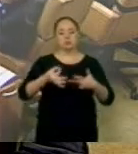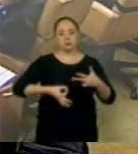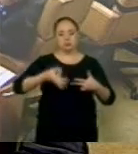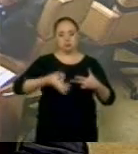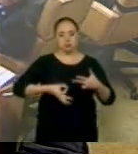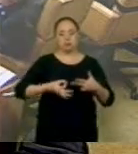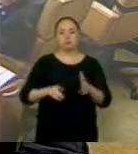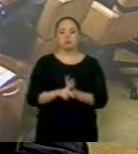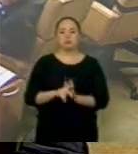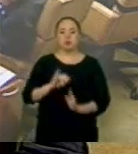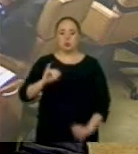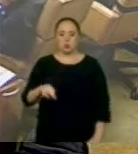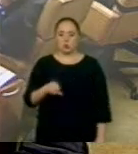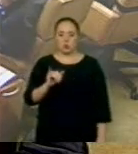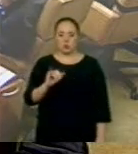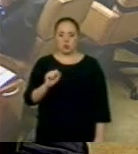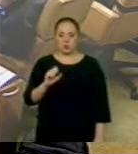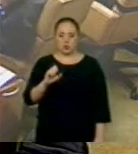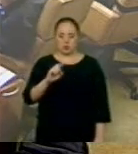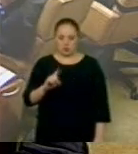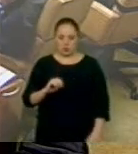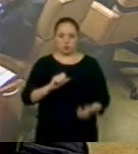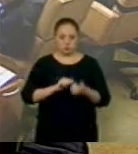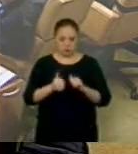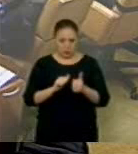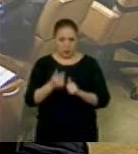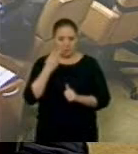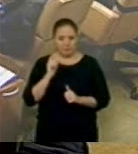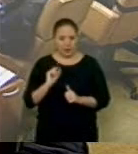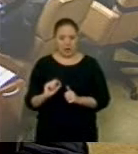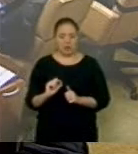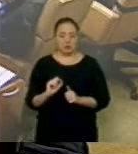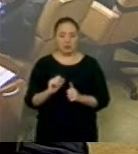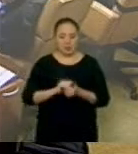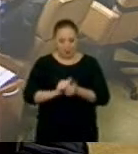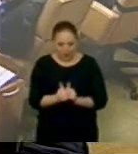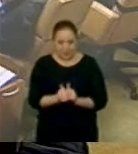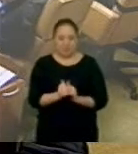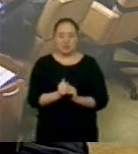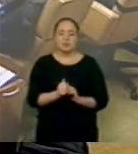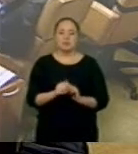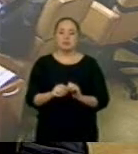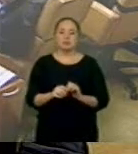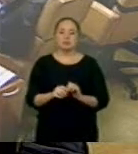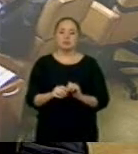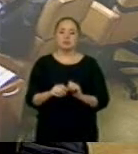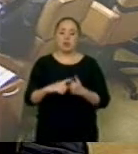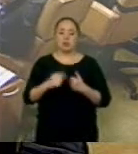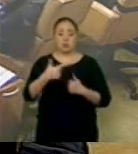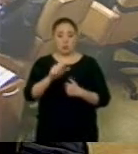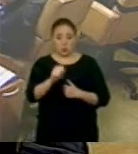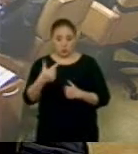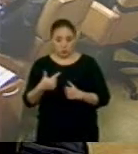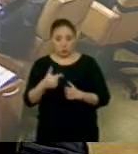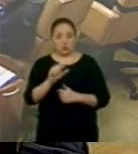juízo de adequação e de necessidade, para que, nos termos do inciso 1º do artigo 282 do Código de Processo Penal, se